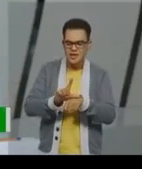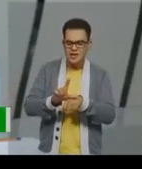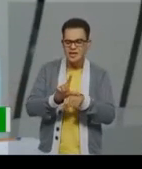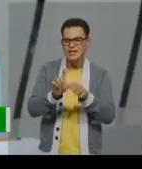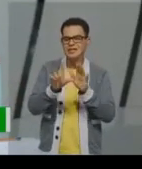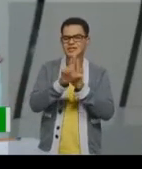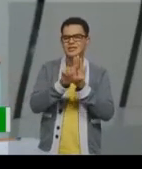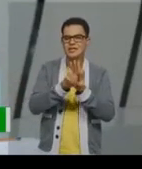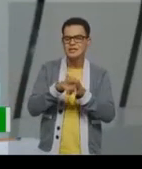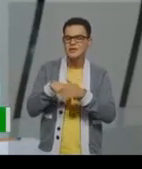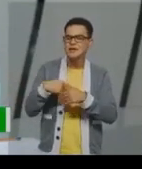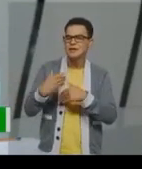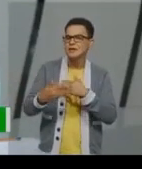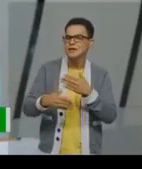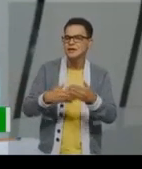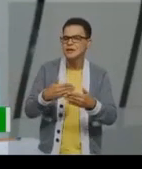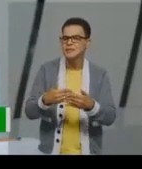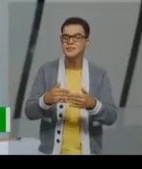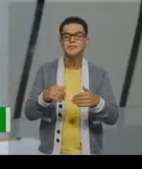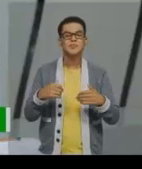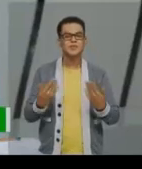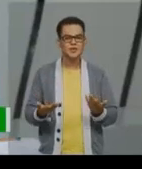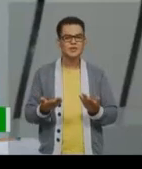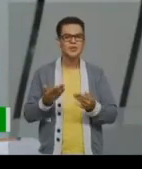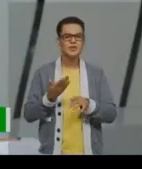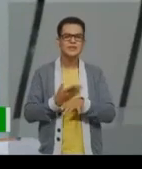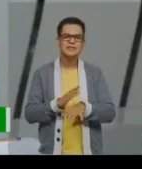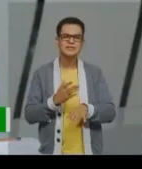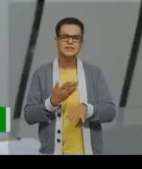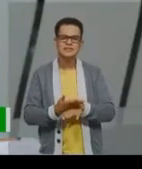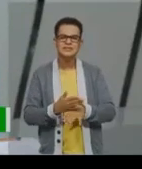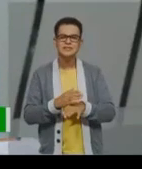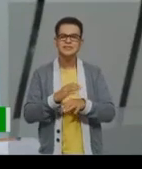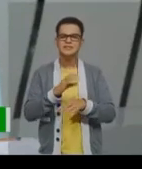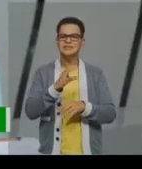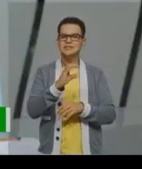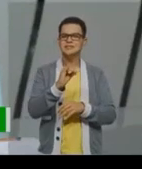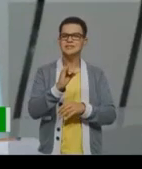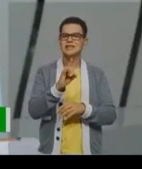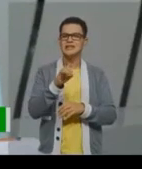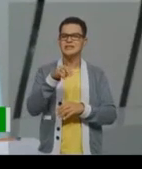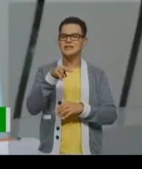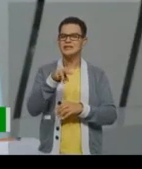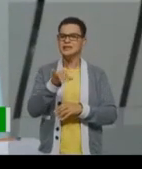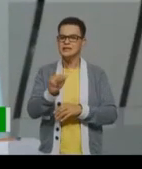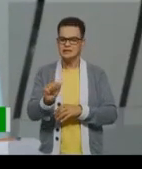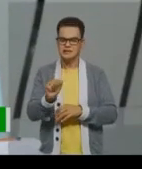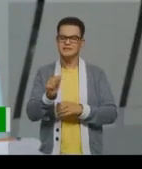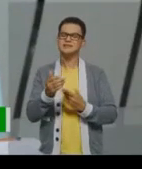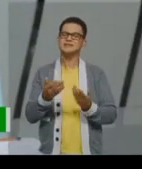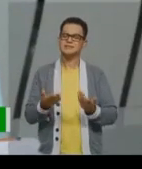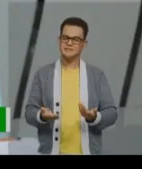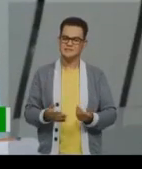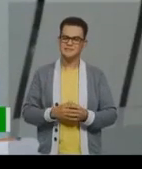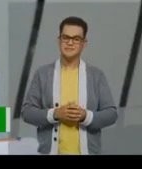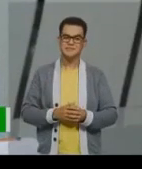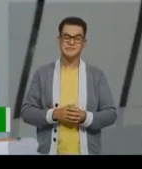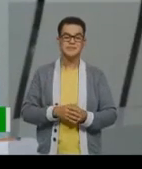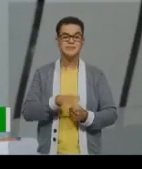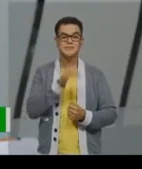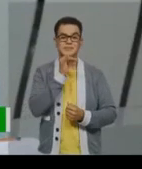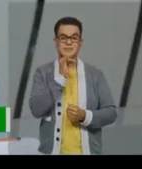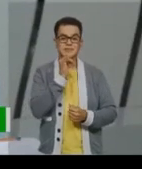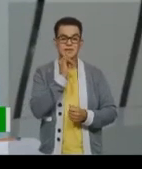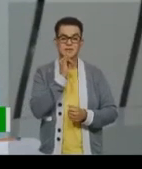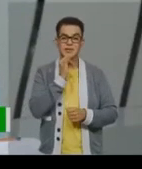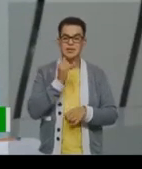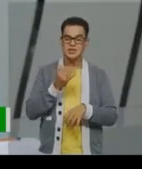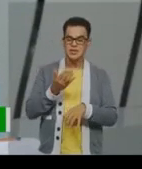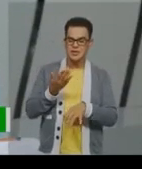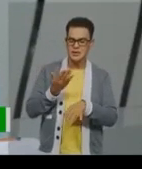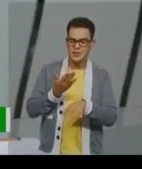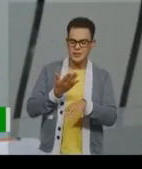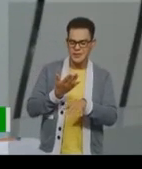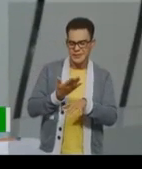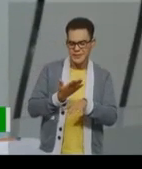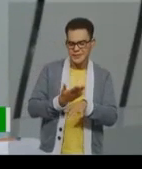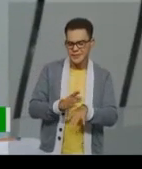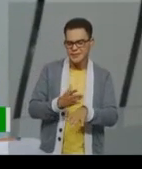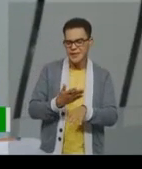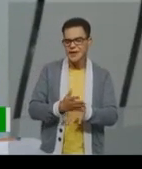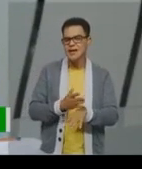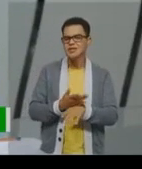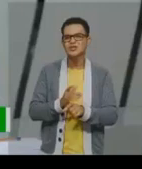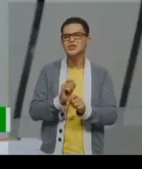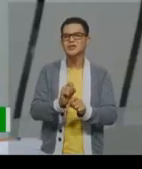quanto ao exercício da cidadania de outras pessoas também. Por exemplo, quando eu tenho práticas de preconceito, quando eu tenho práticas